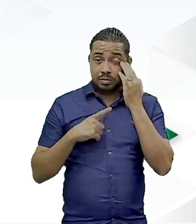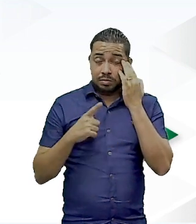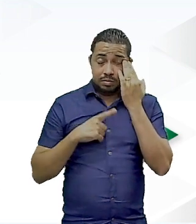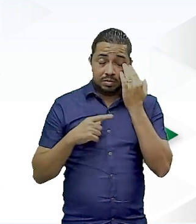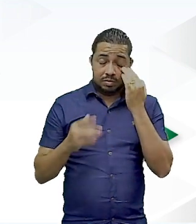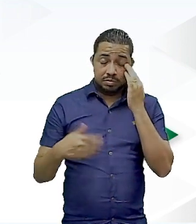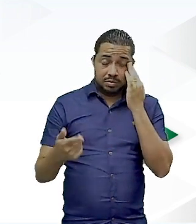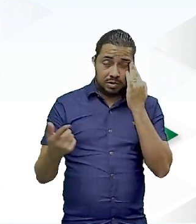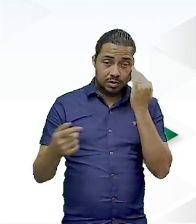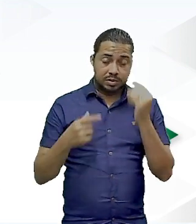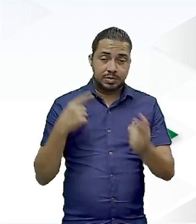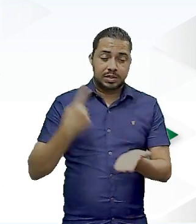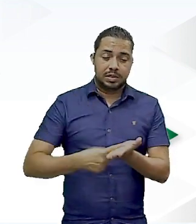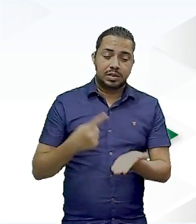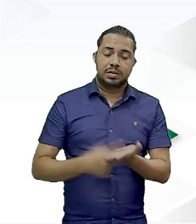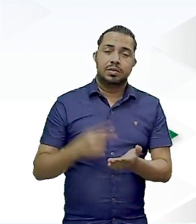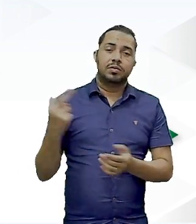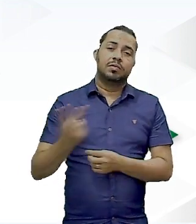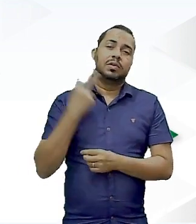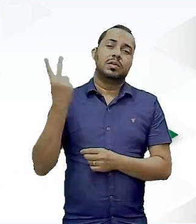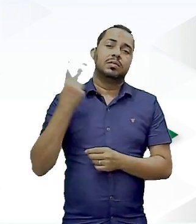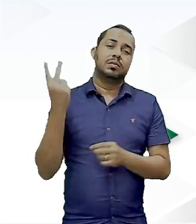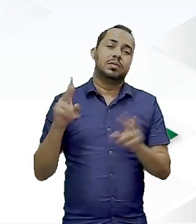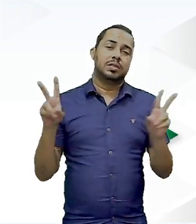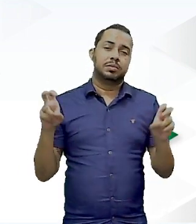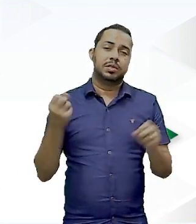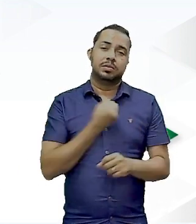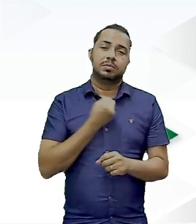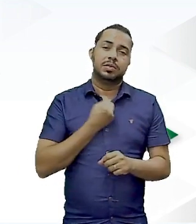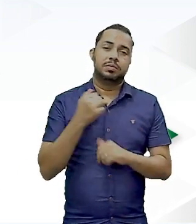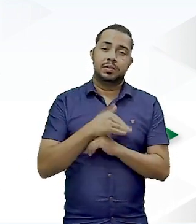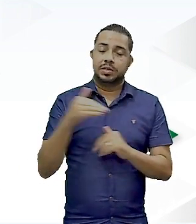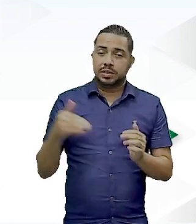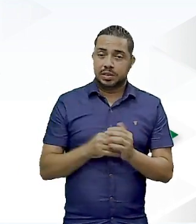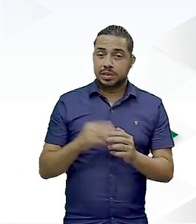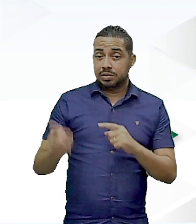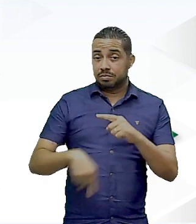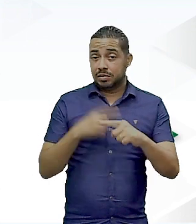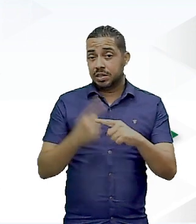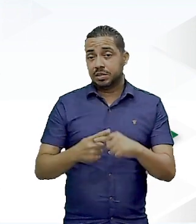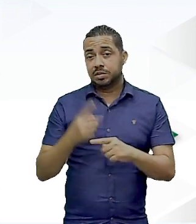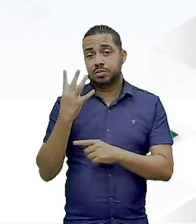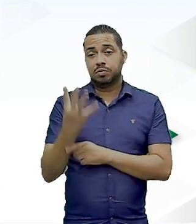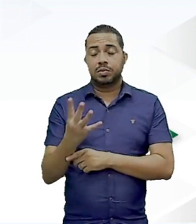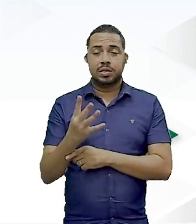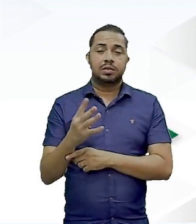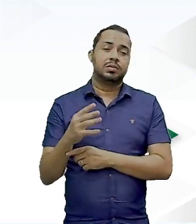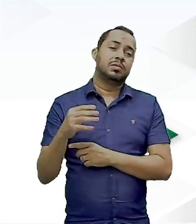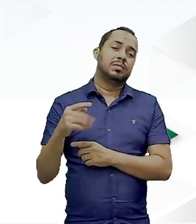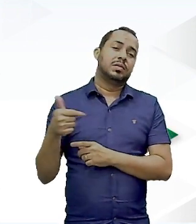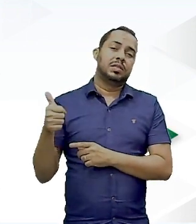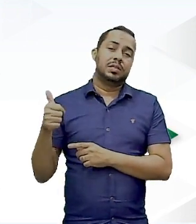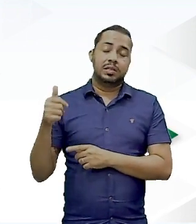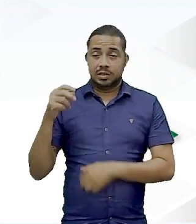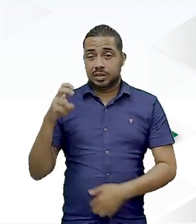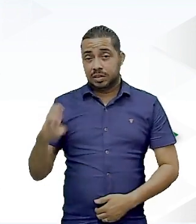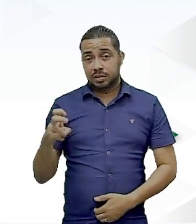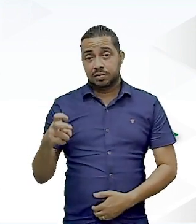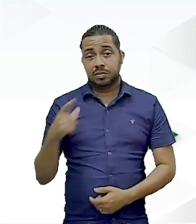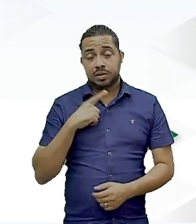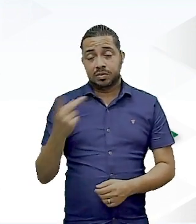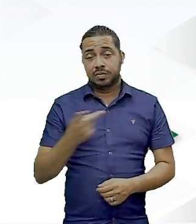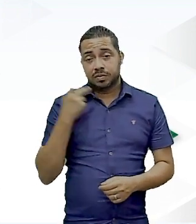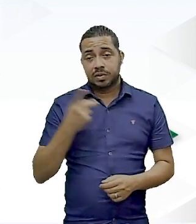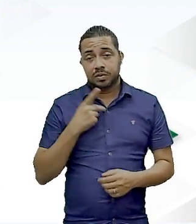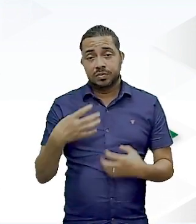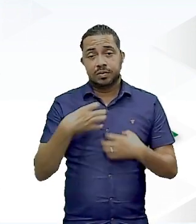próxima. Determine o valor da expressão numérica 1 inteiro mais 4 quintos. É mais assim porque eu estou falando na